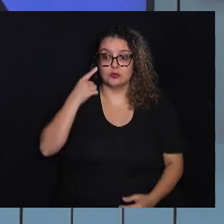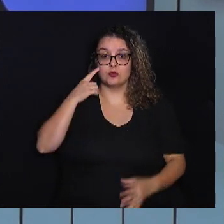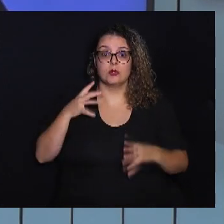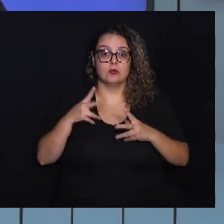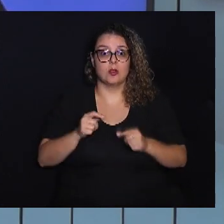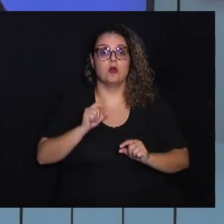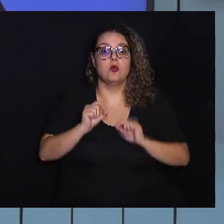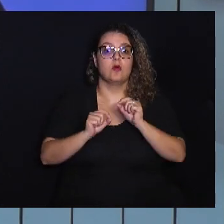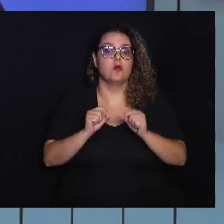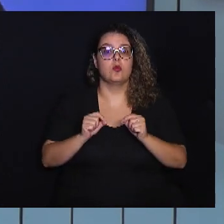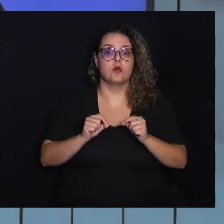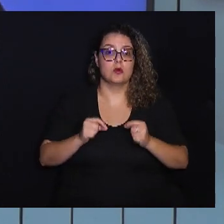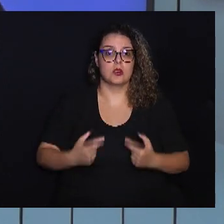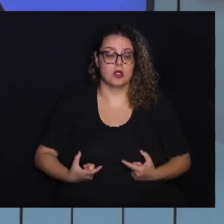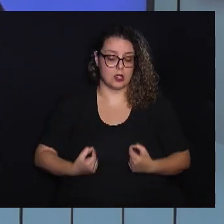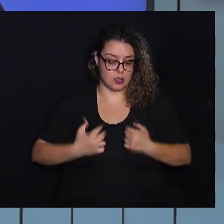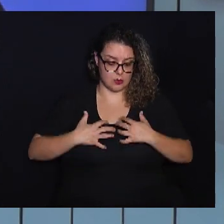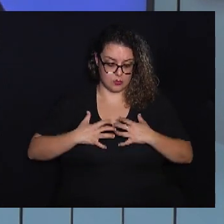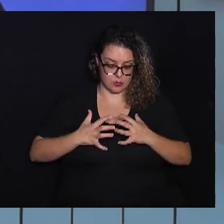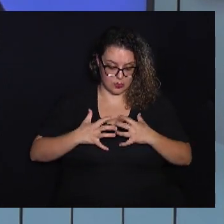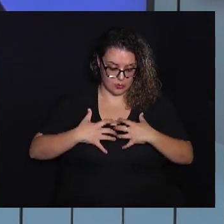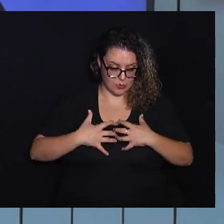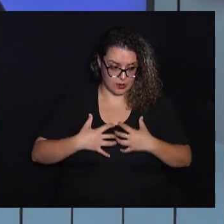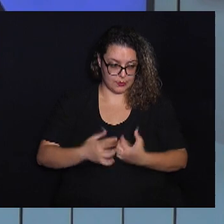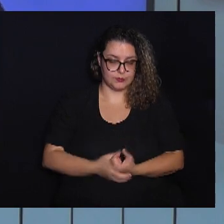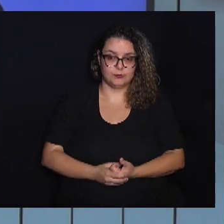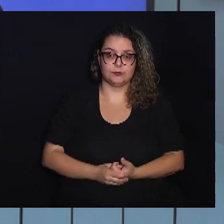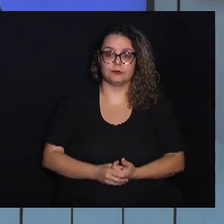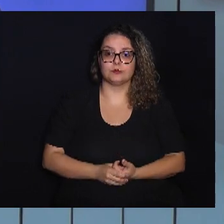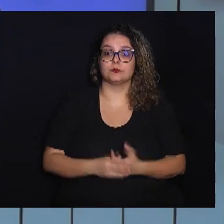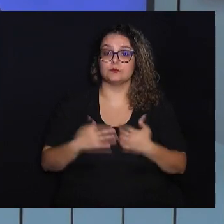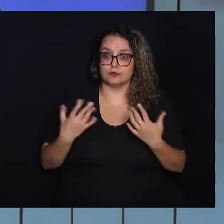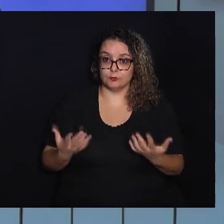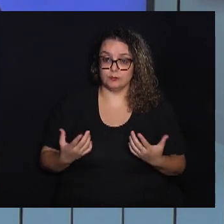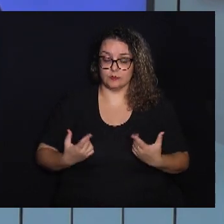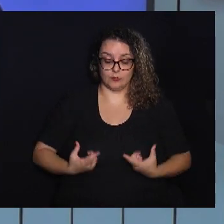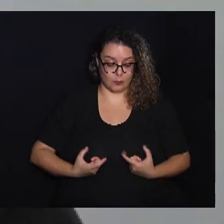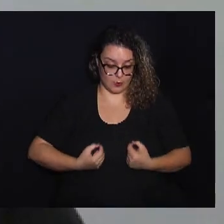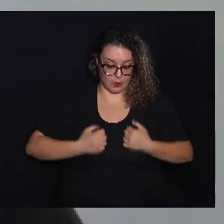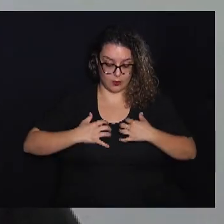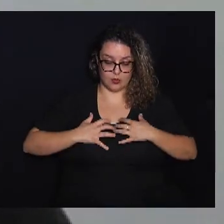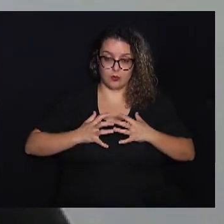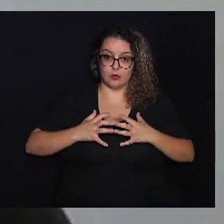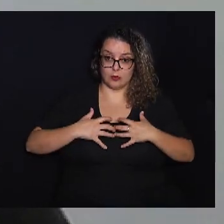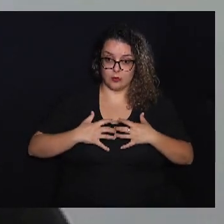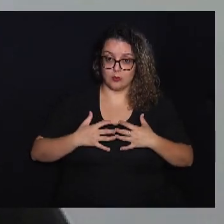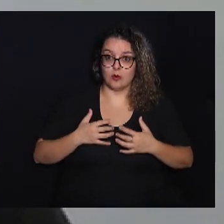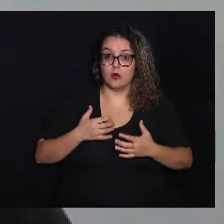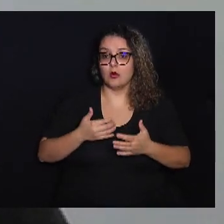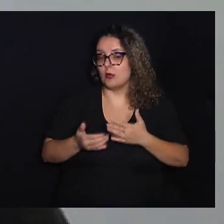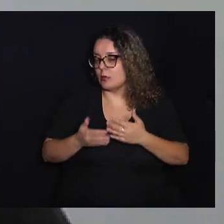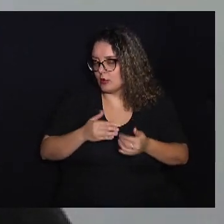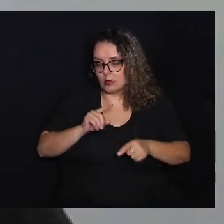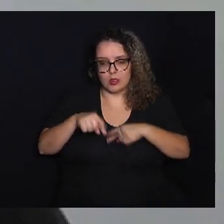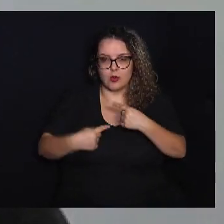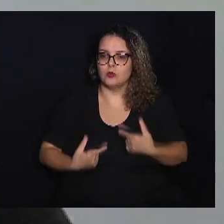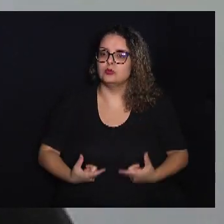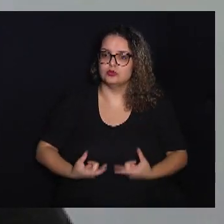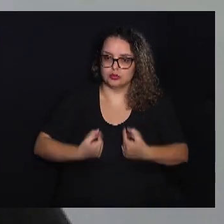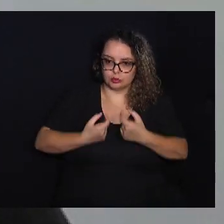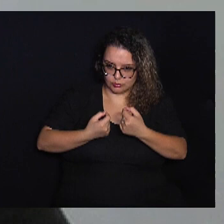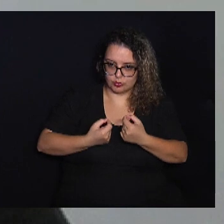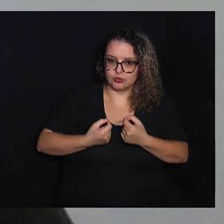uma maneira geral o que é o câncer de pulmão. Tá. O câncer de pulmão, como qualquer outro